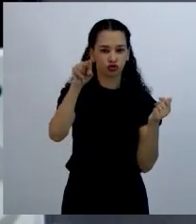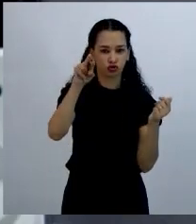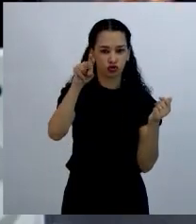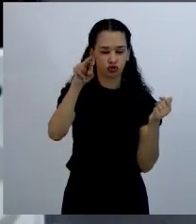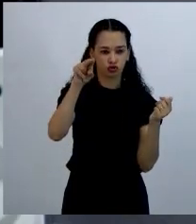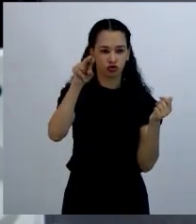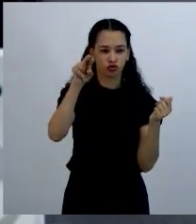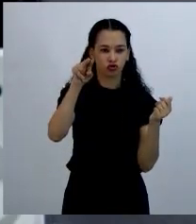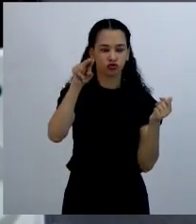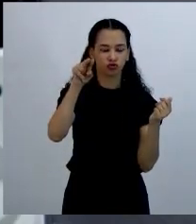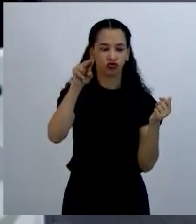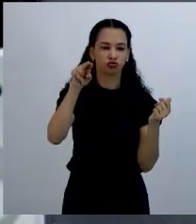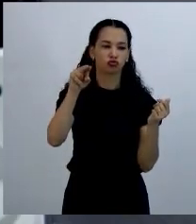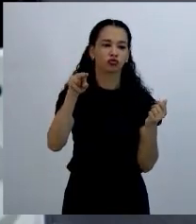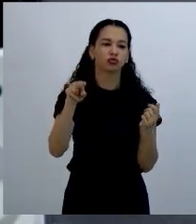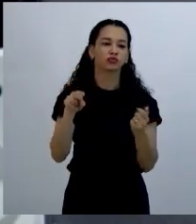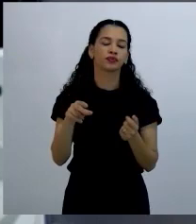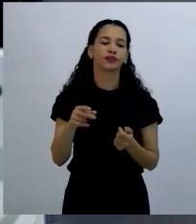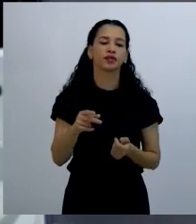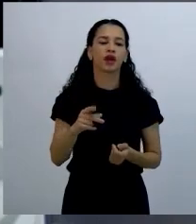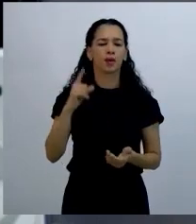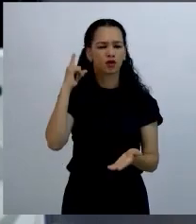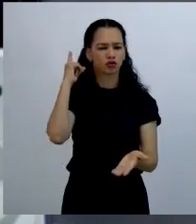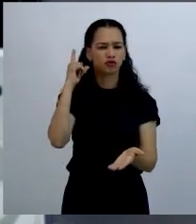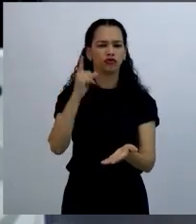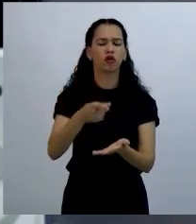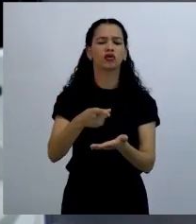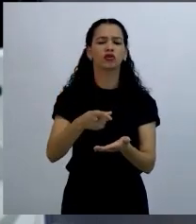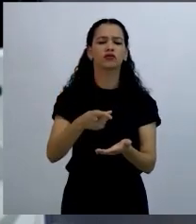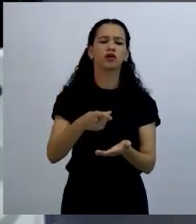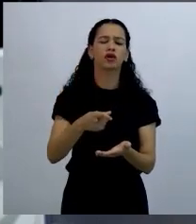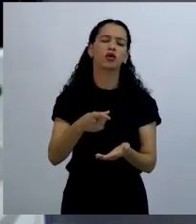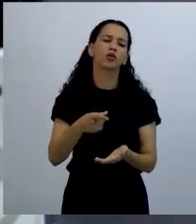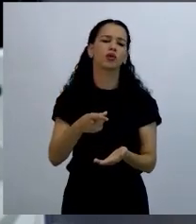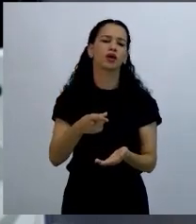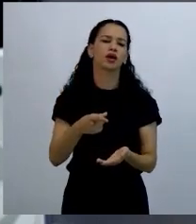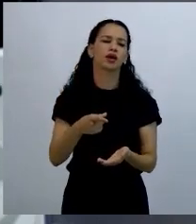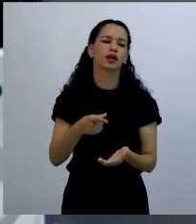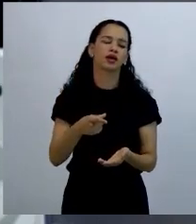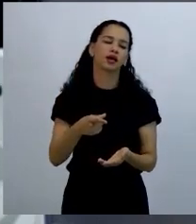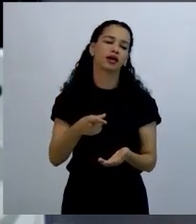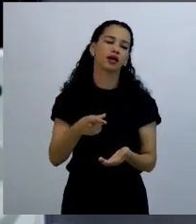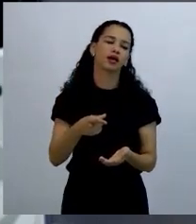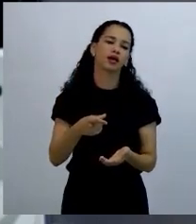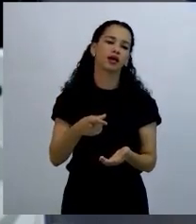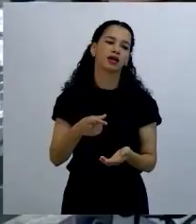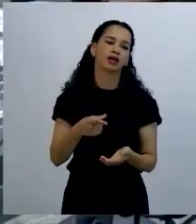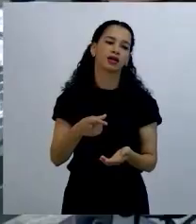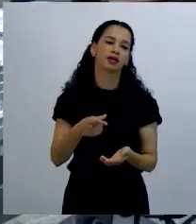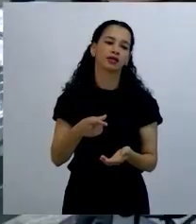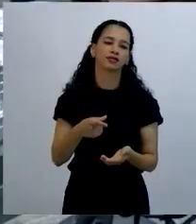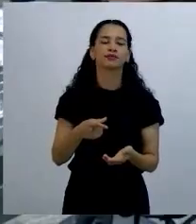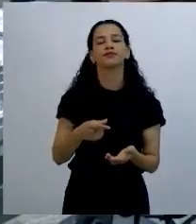de tal pode voltar e sentar seu irmão até agora não conseguiu ensiná-los não é agora que vai conseguir fazer